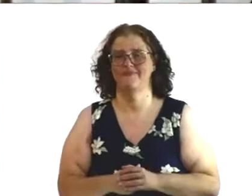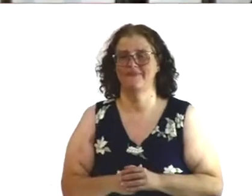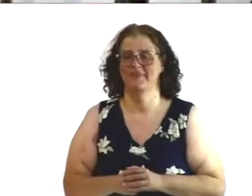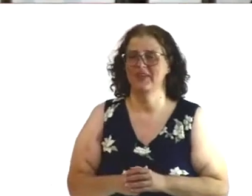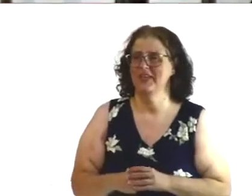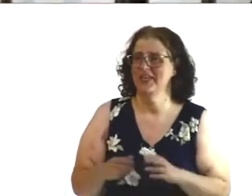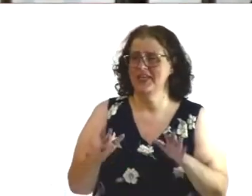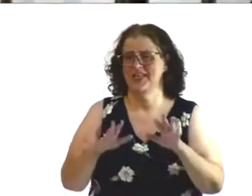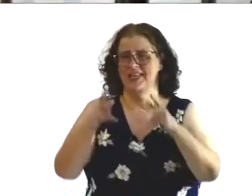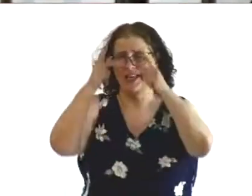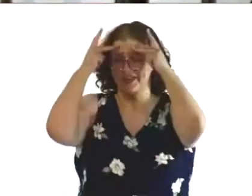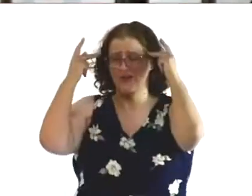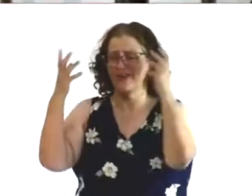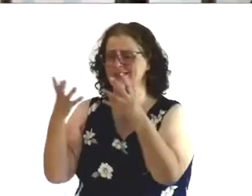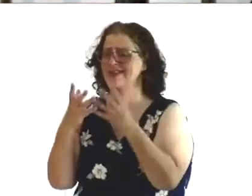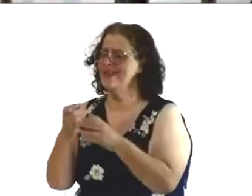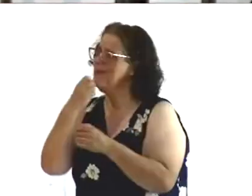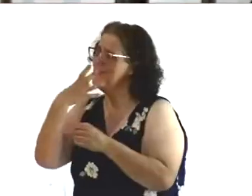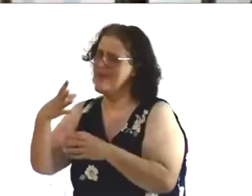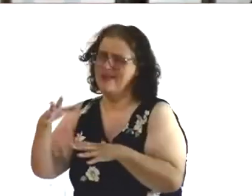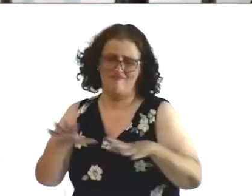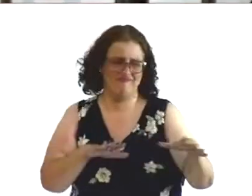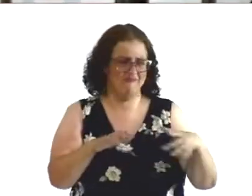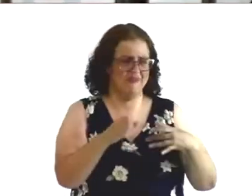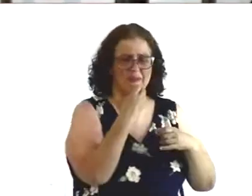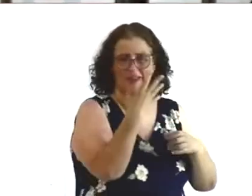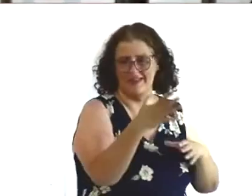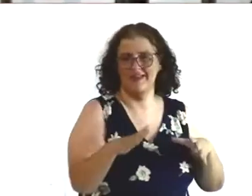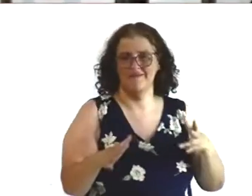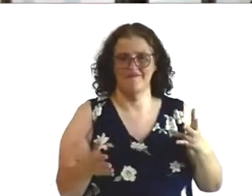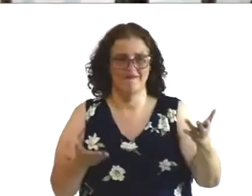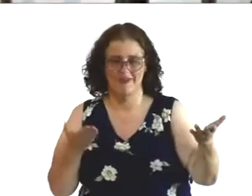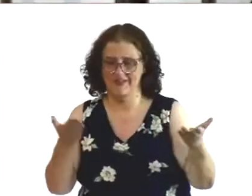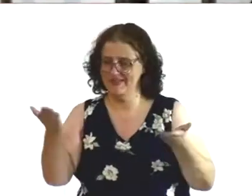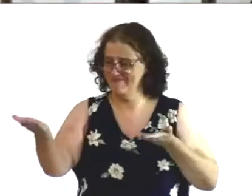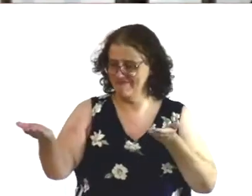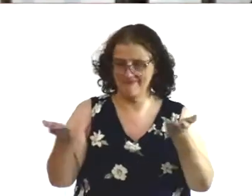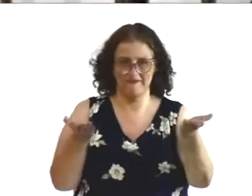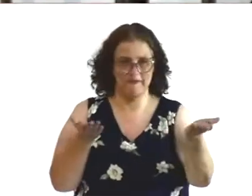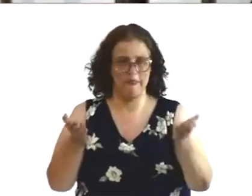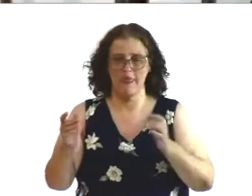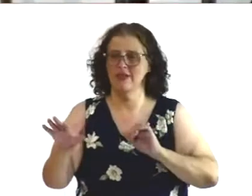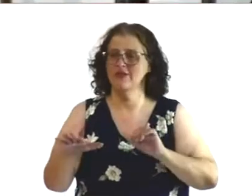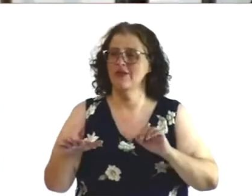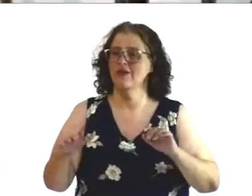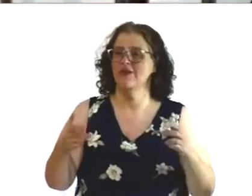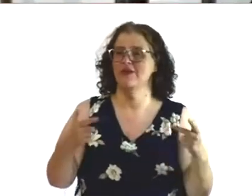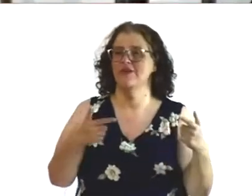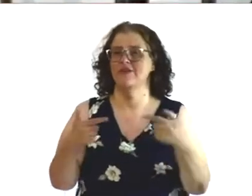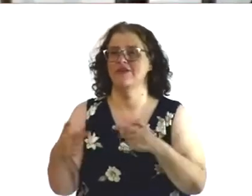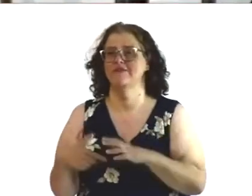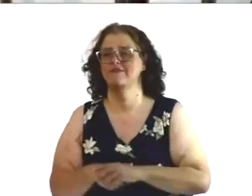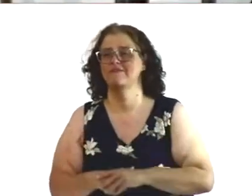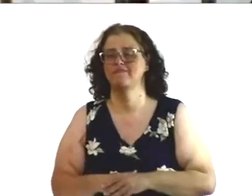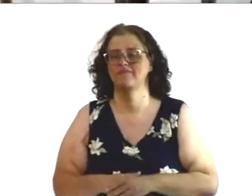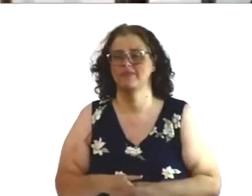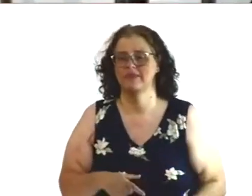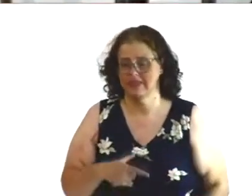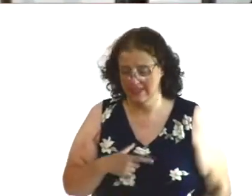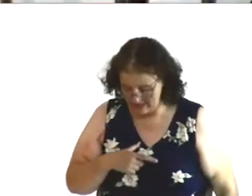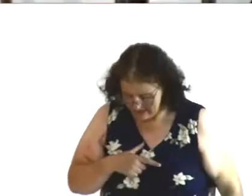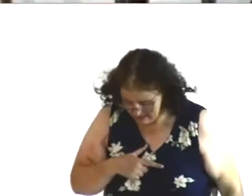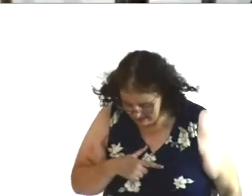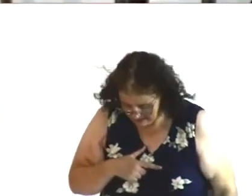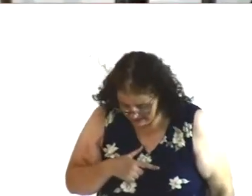formas, inclusive a história fala que ele foi um rei até generoso. Ele tinha um repositório grande de prata, e em